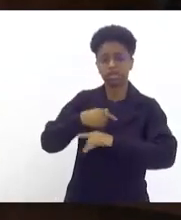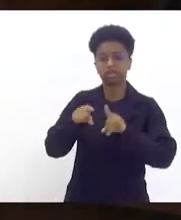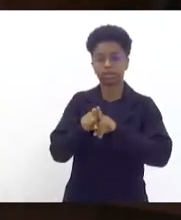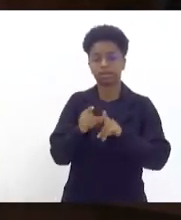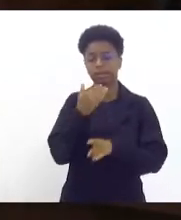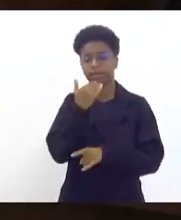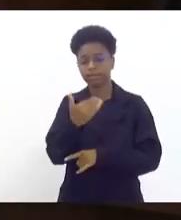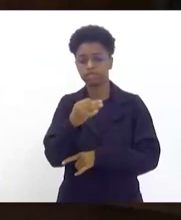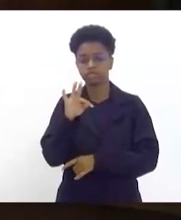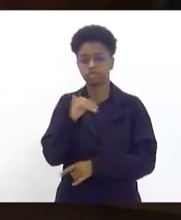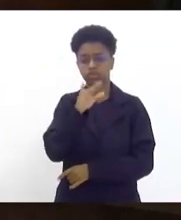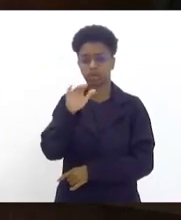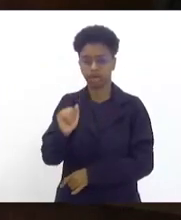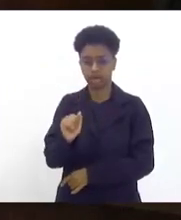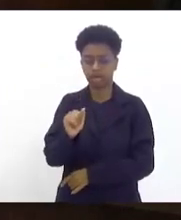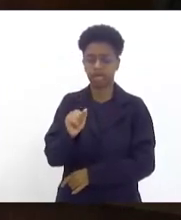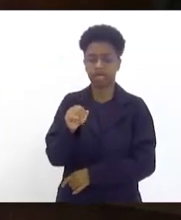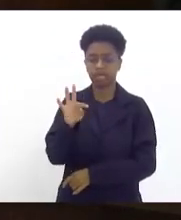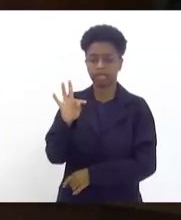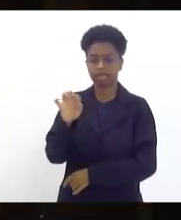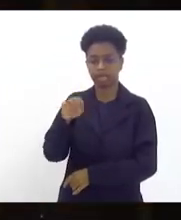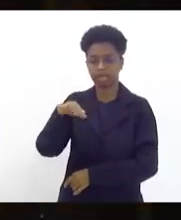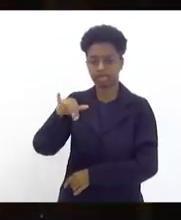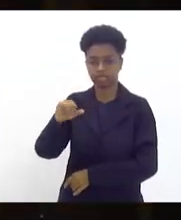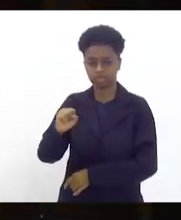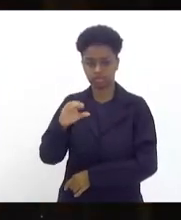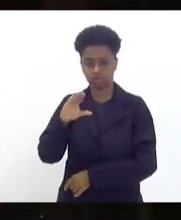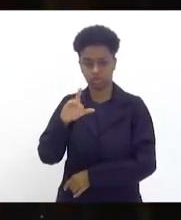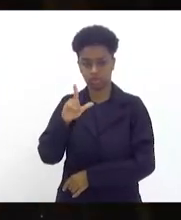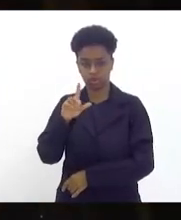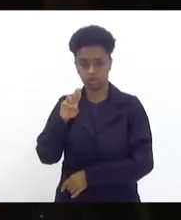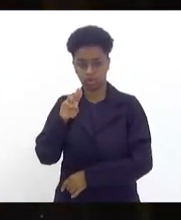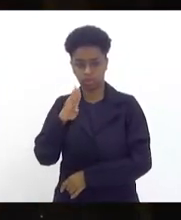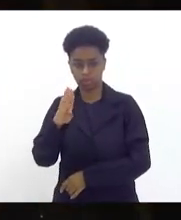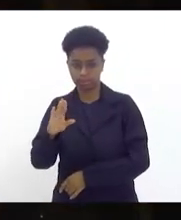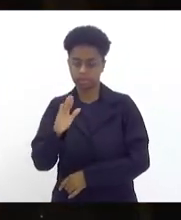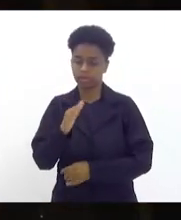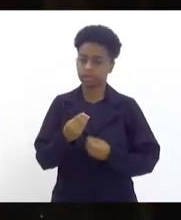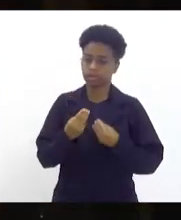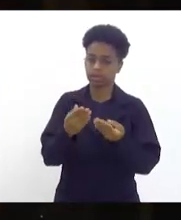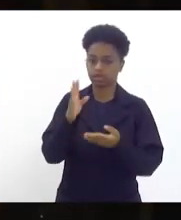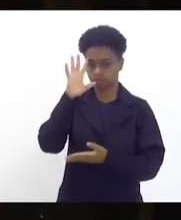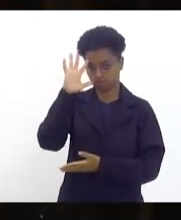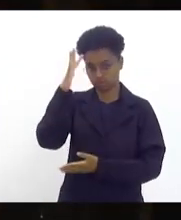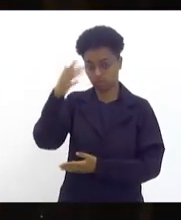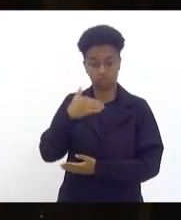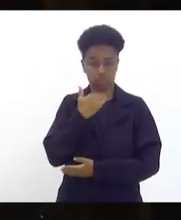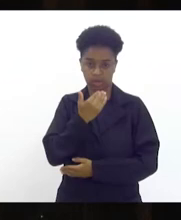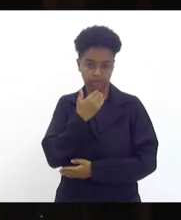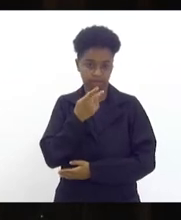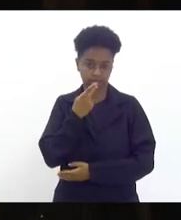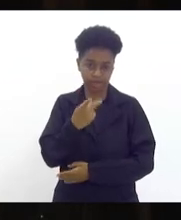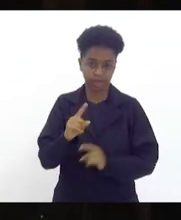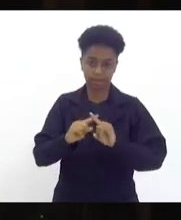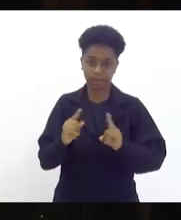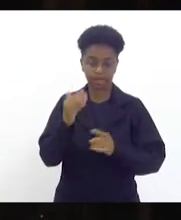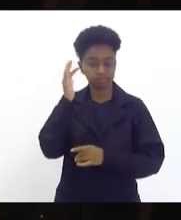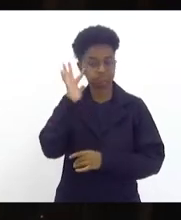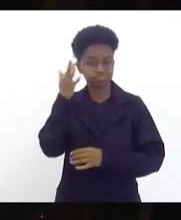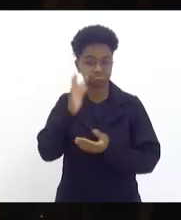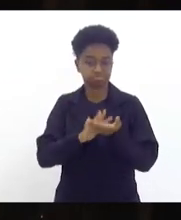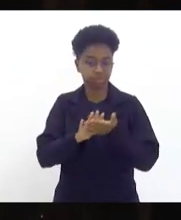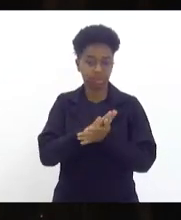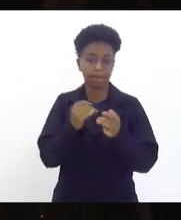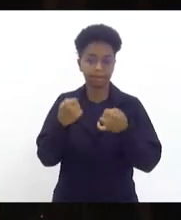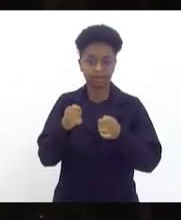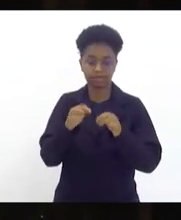abrir depois a porta para levar as soluções não adianta falar sem soluções tem se reunir Cada um na